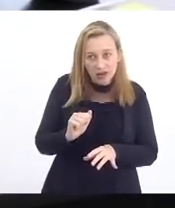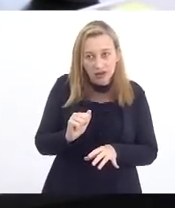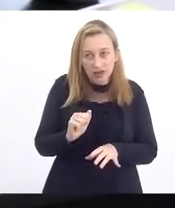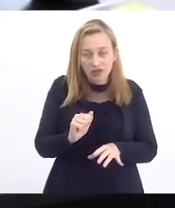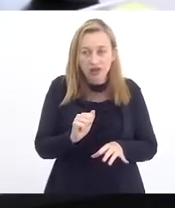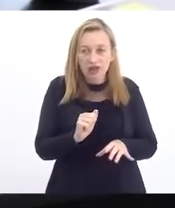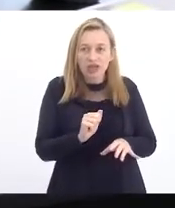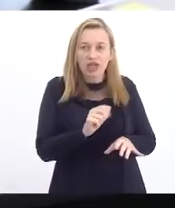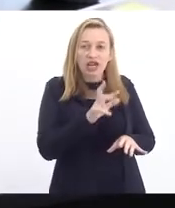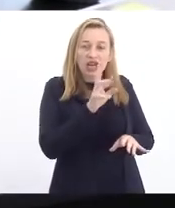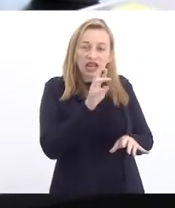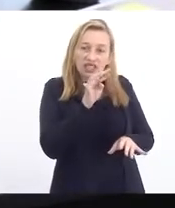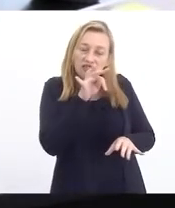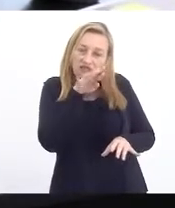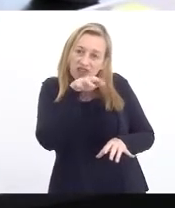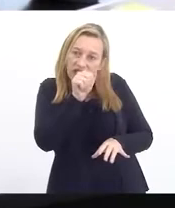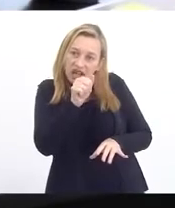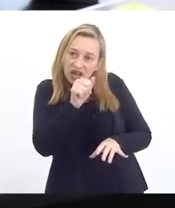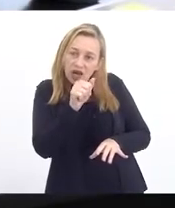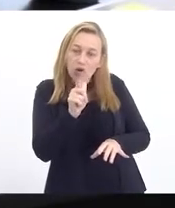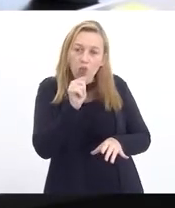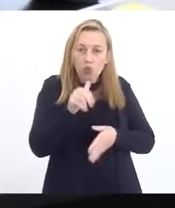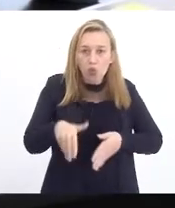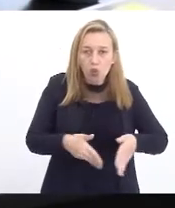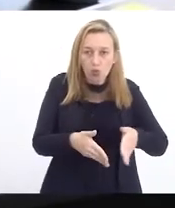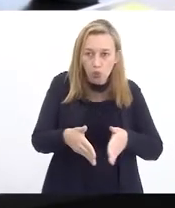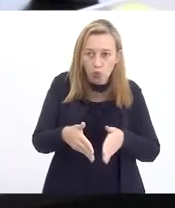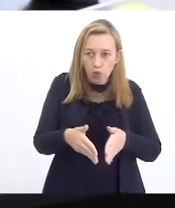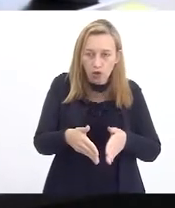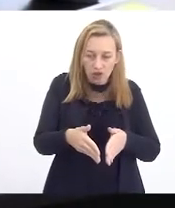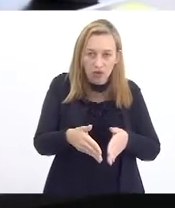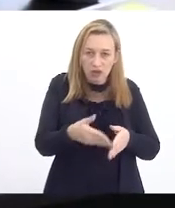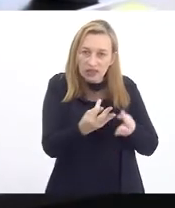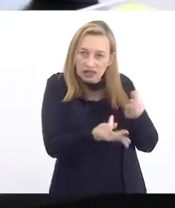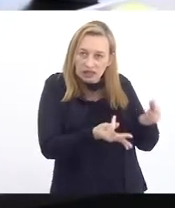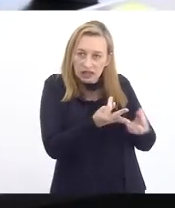retifica o rio e trata, mesmo que paliativamente, o rio,